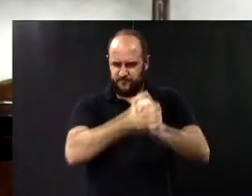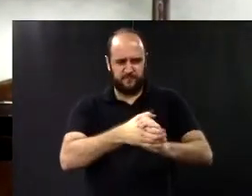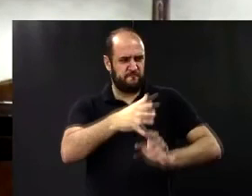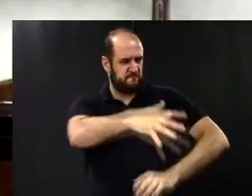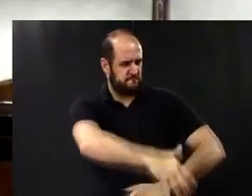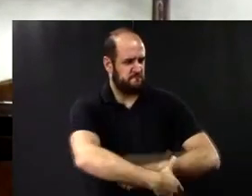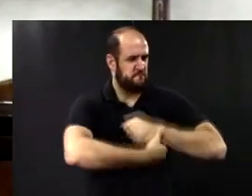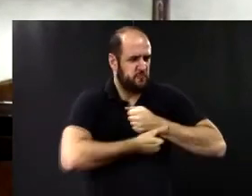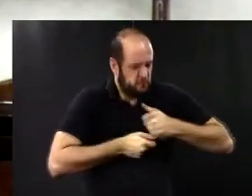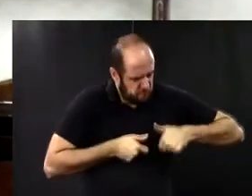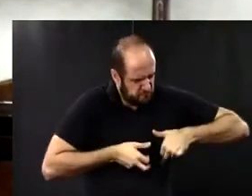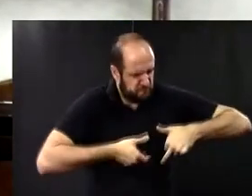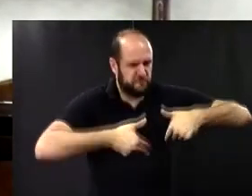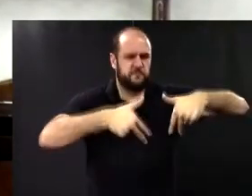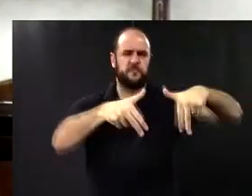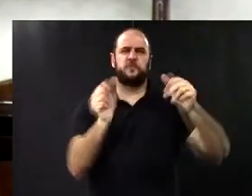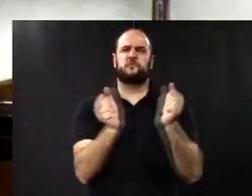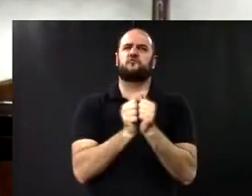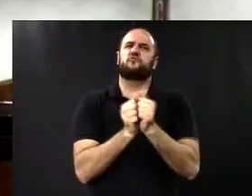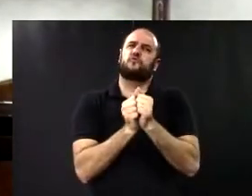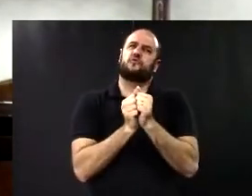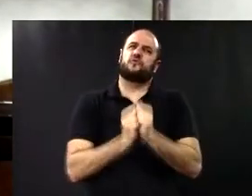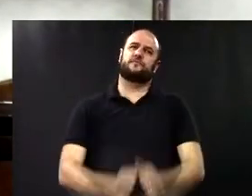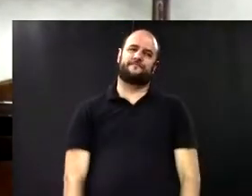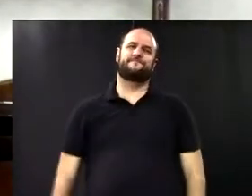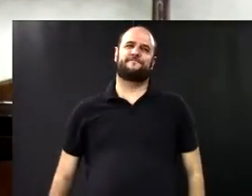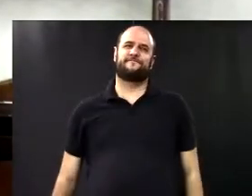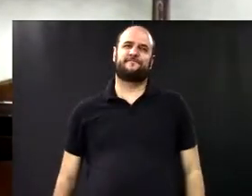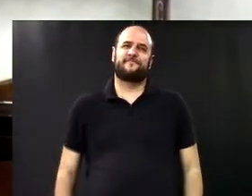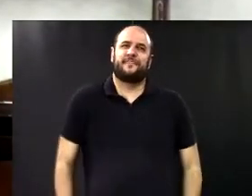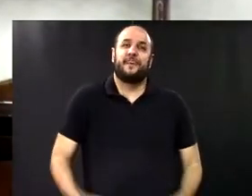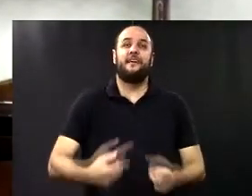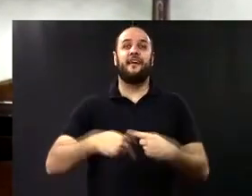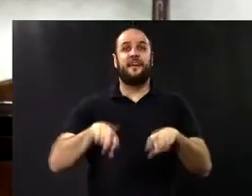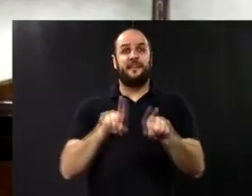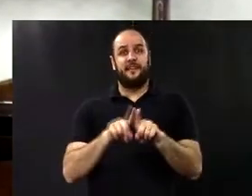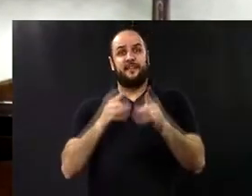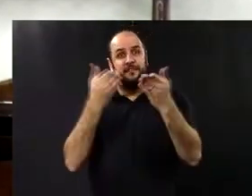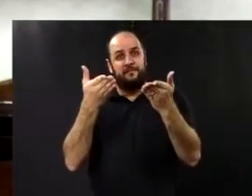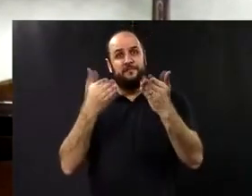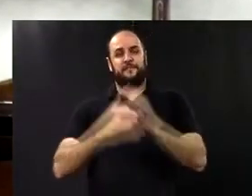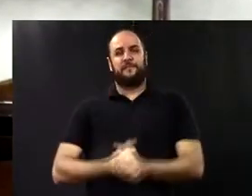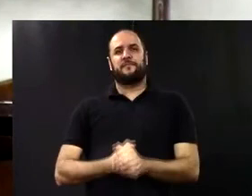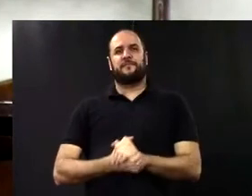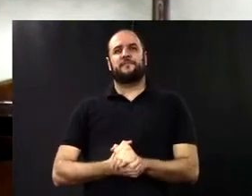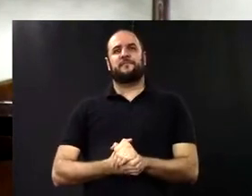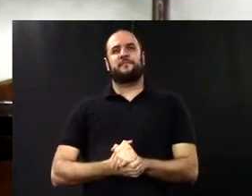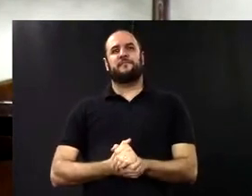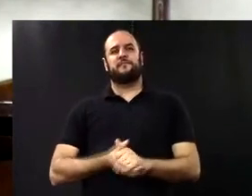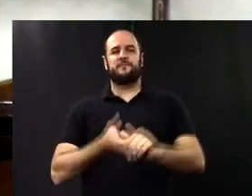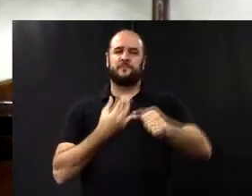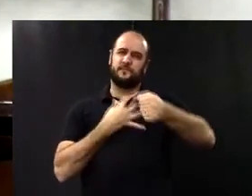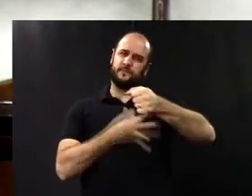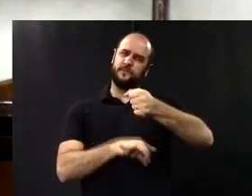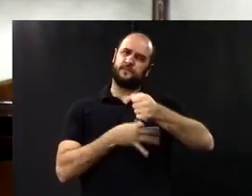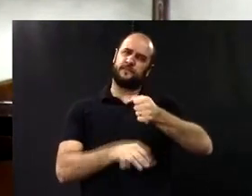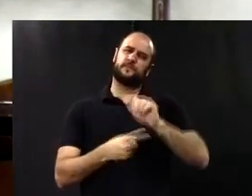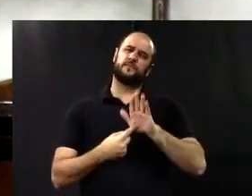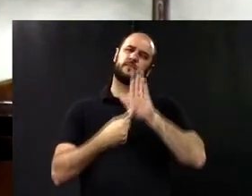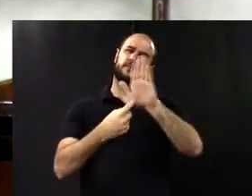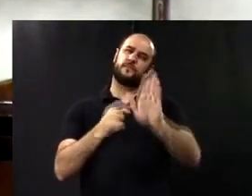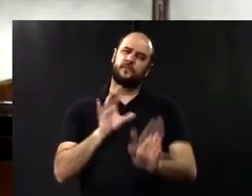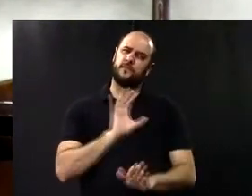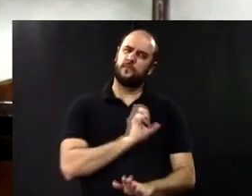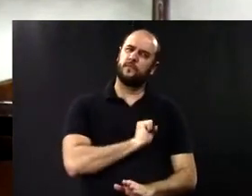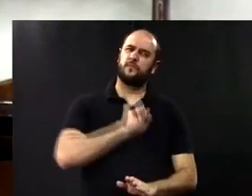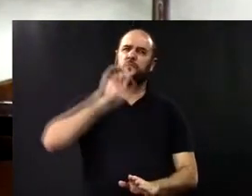julgar, pois Deus não faz isso. Então, meu querido irmão, a disciplina revela o amor do Pai,